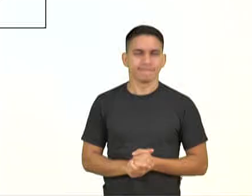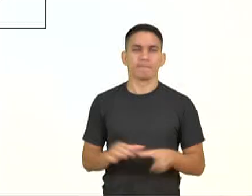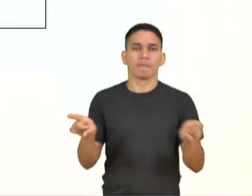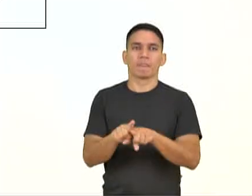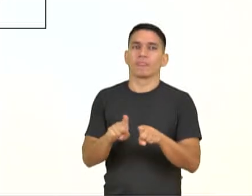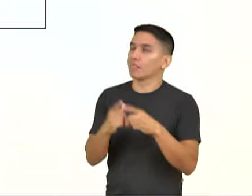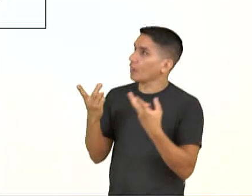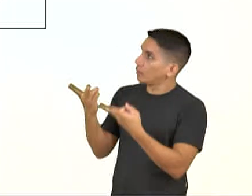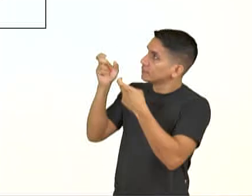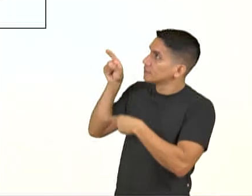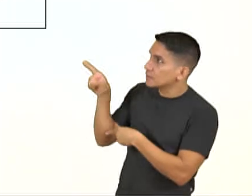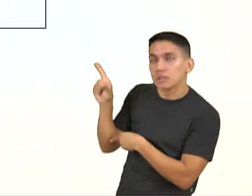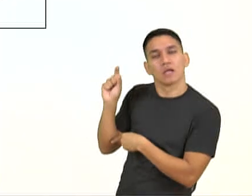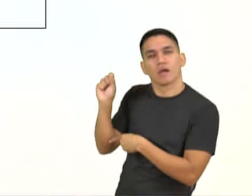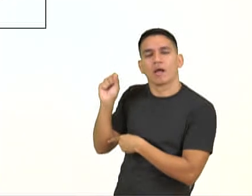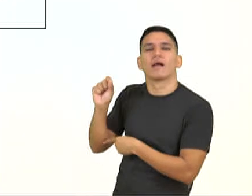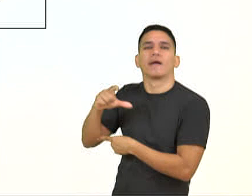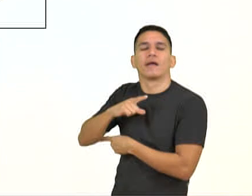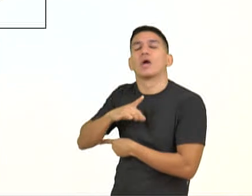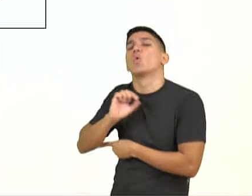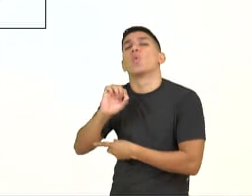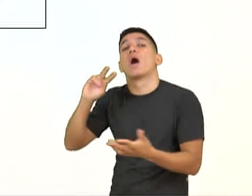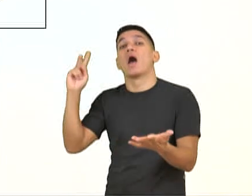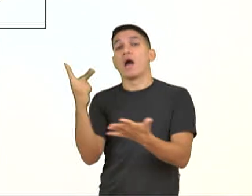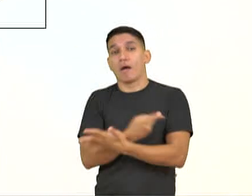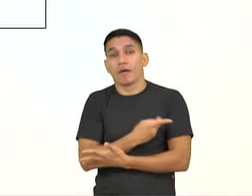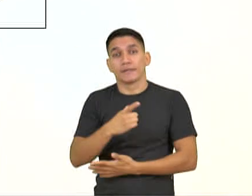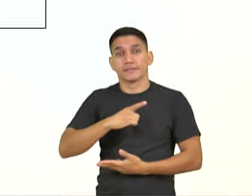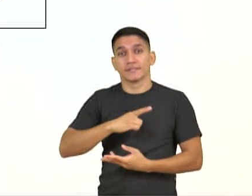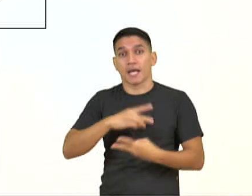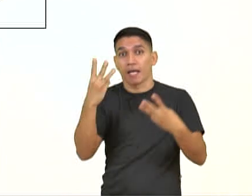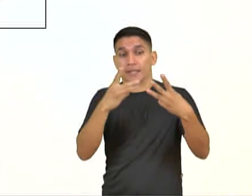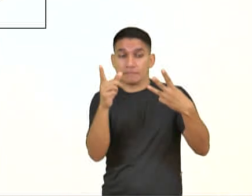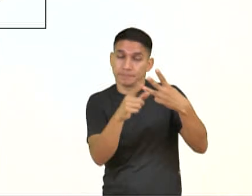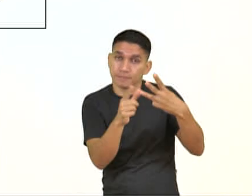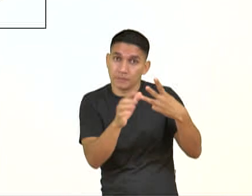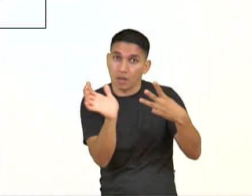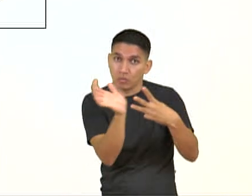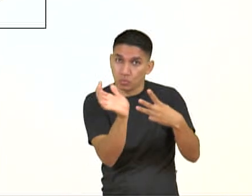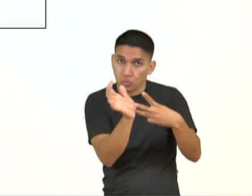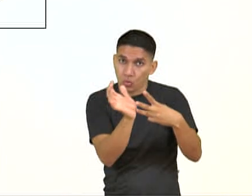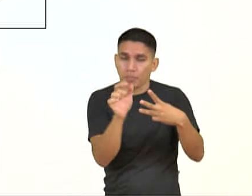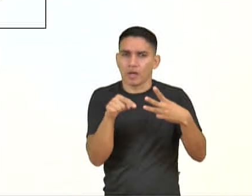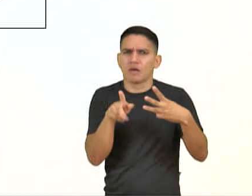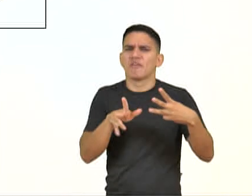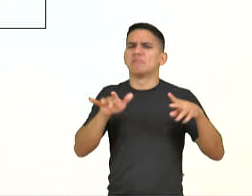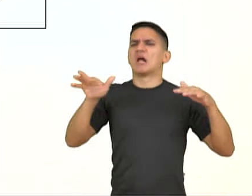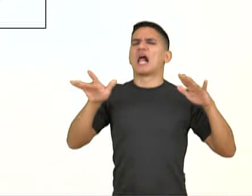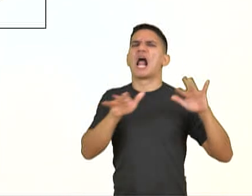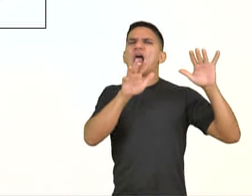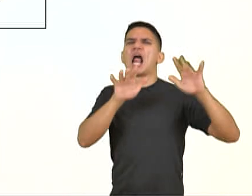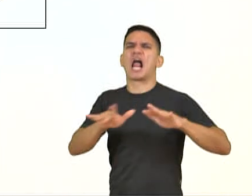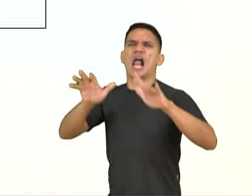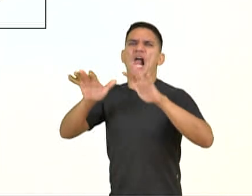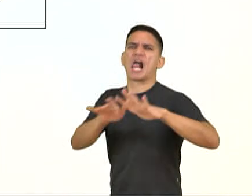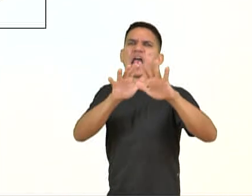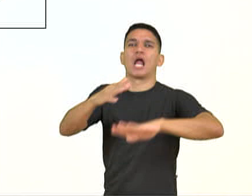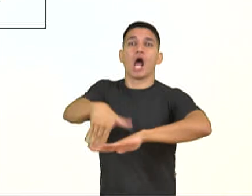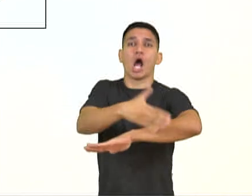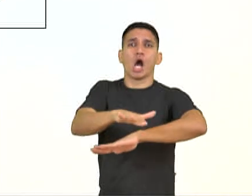Também a gente vai ver que o que acontece, o terceiro estado, ele vai às ruas gritando